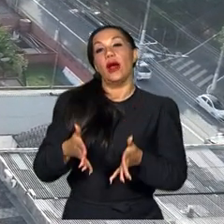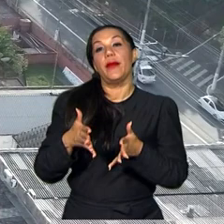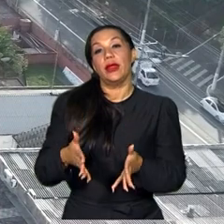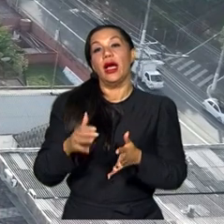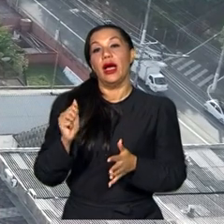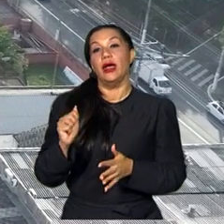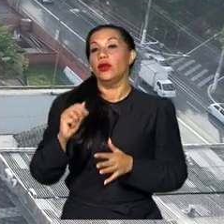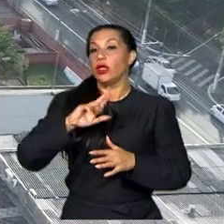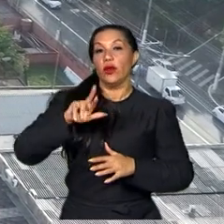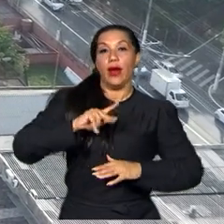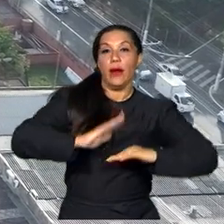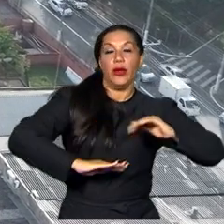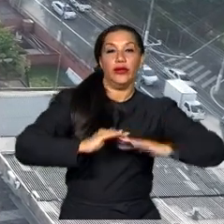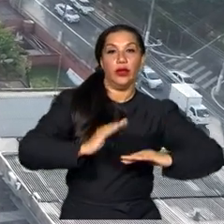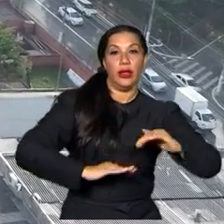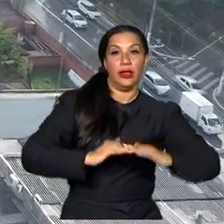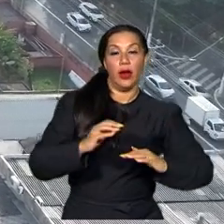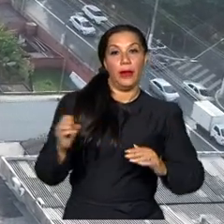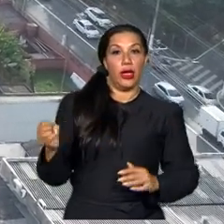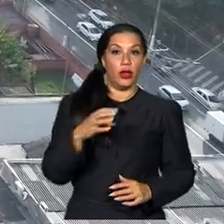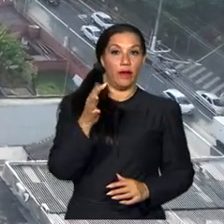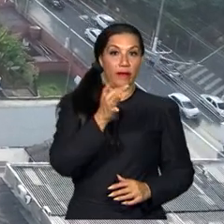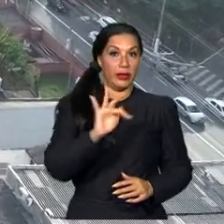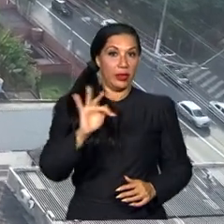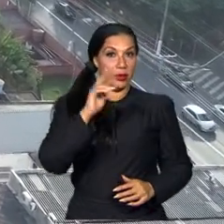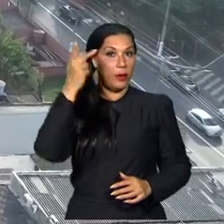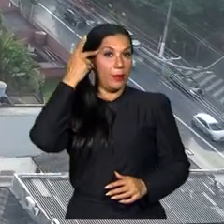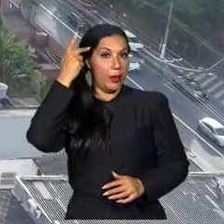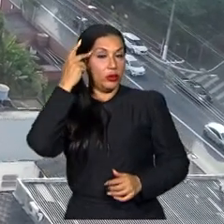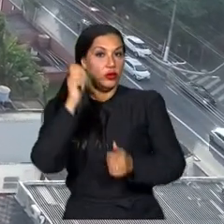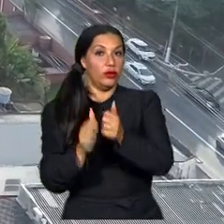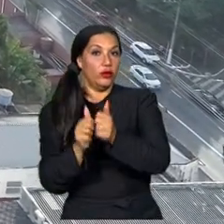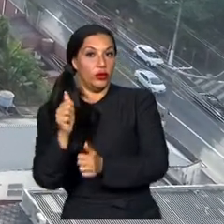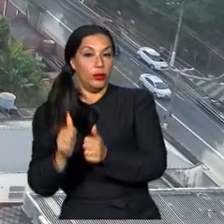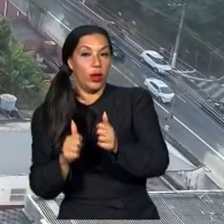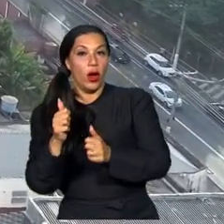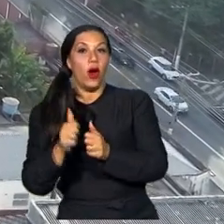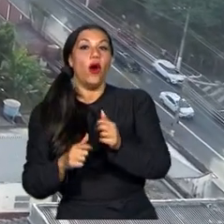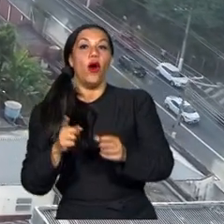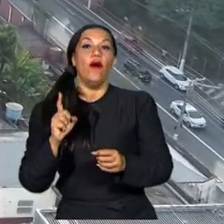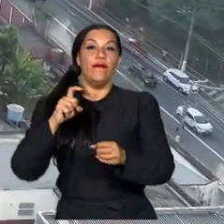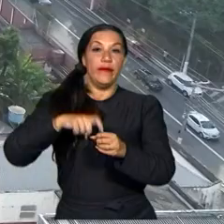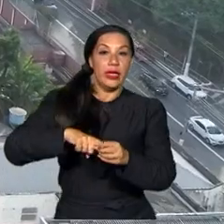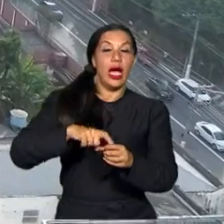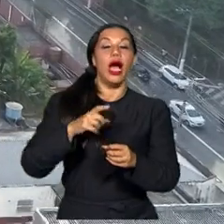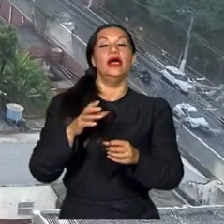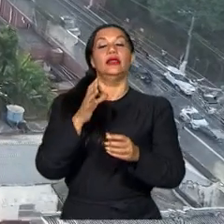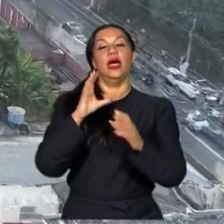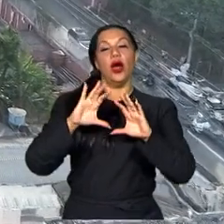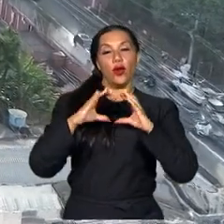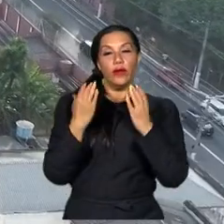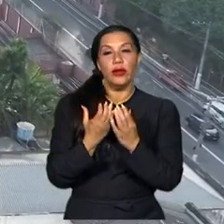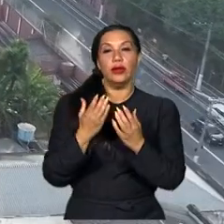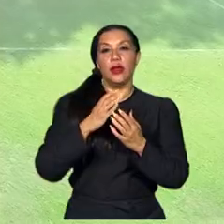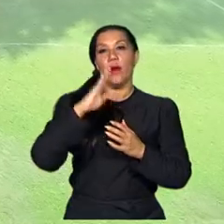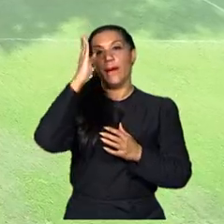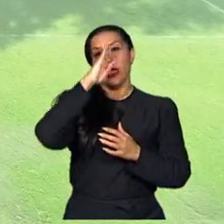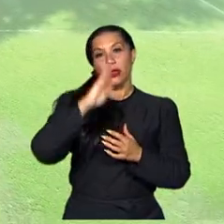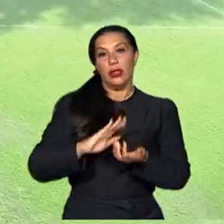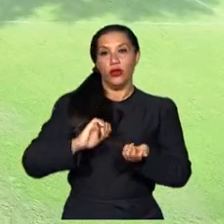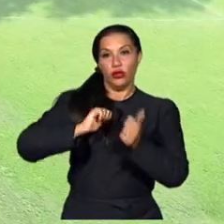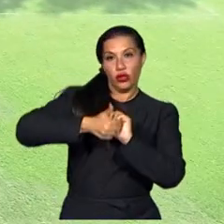amadores promovidos pela nova Federação Paulista de Futebol, filiada à Confederação Brasileira de